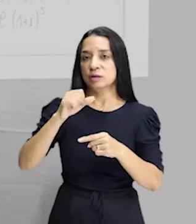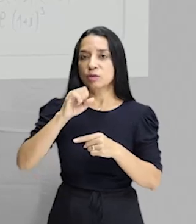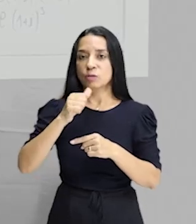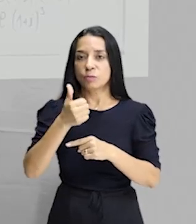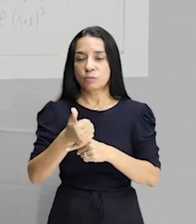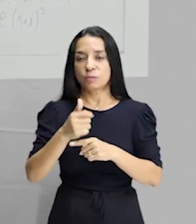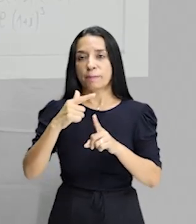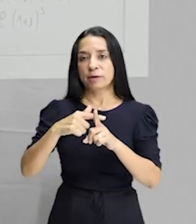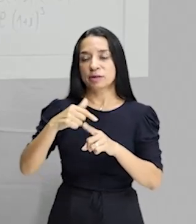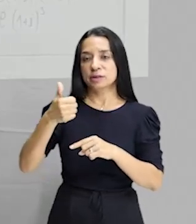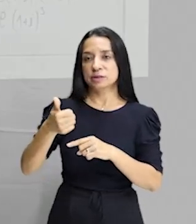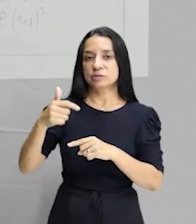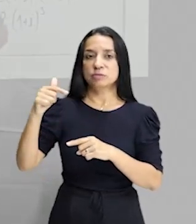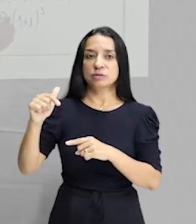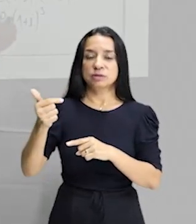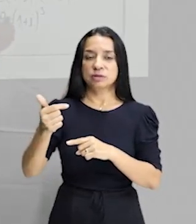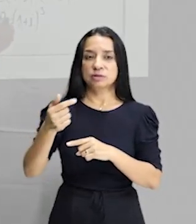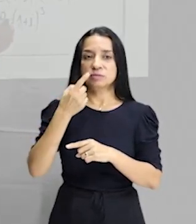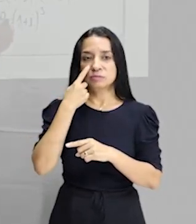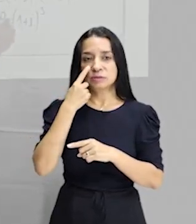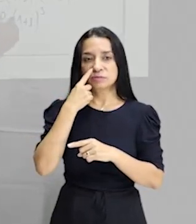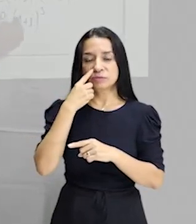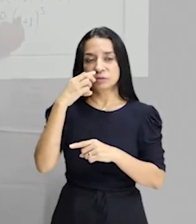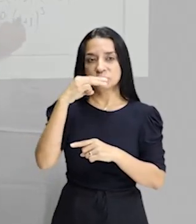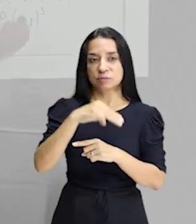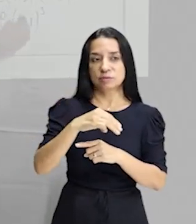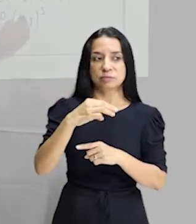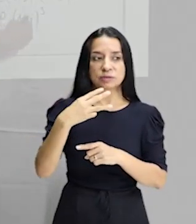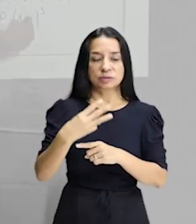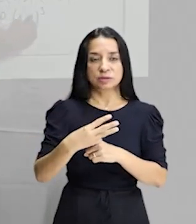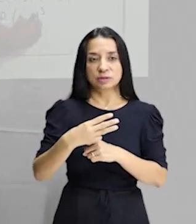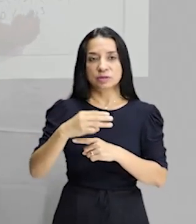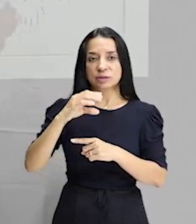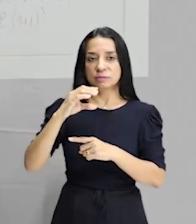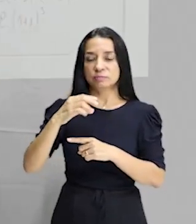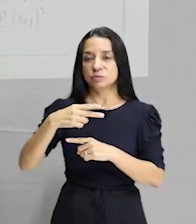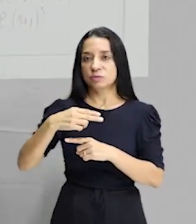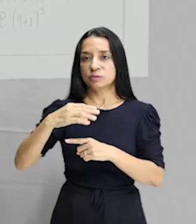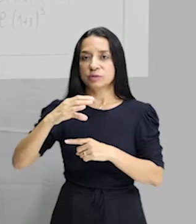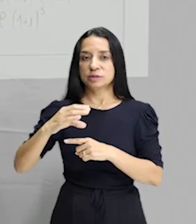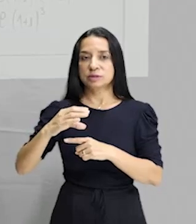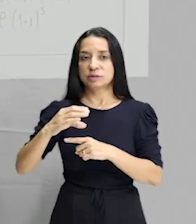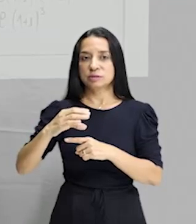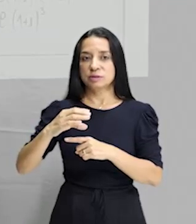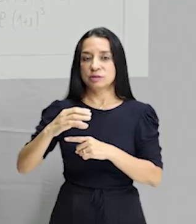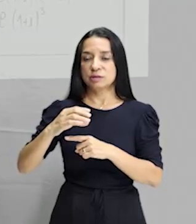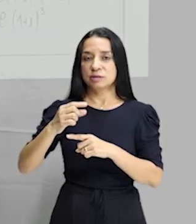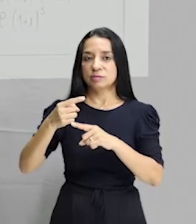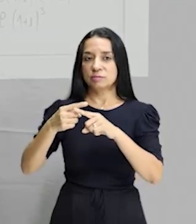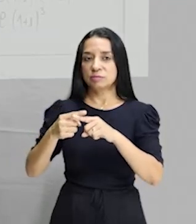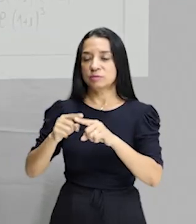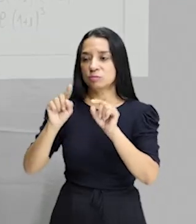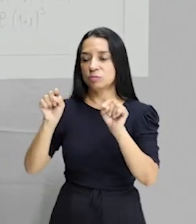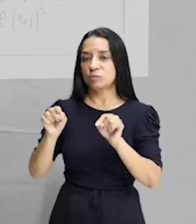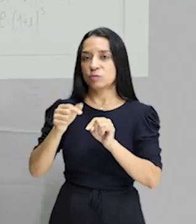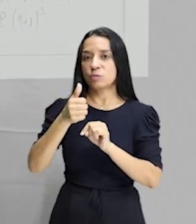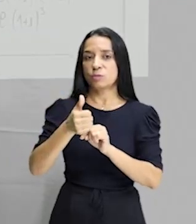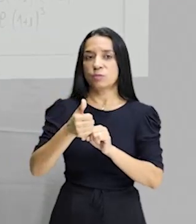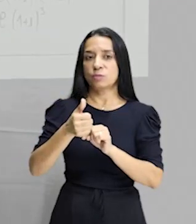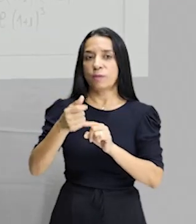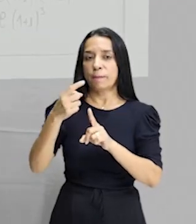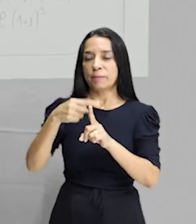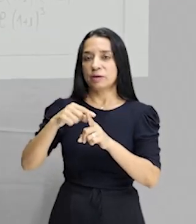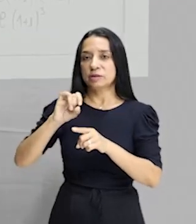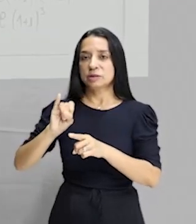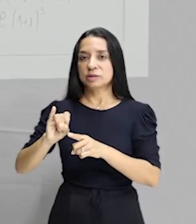que o montante M3 vai ser ser multiplicado por 1 mas I elevado ao cubo galera Então já pode